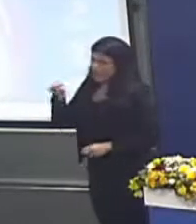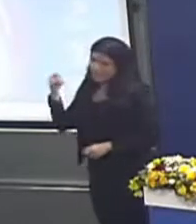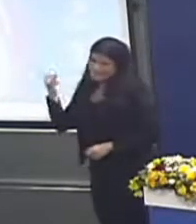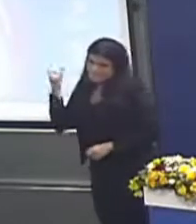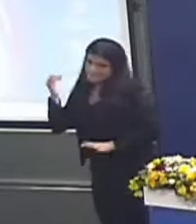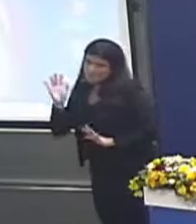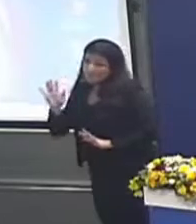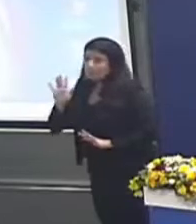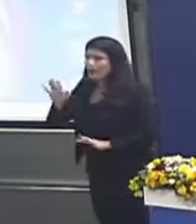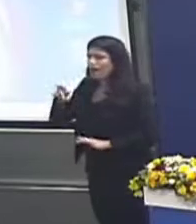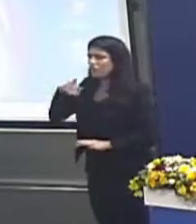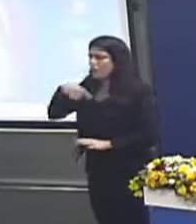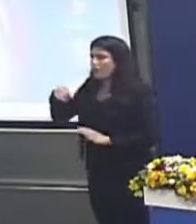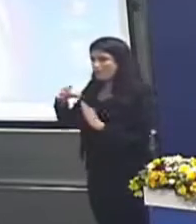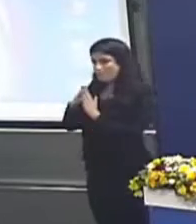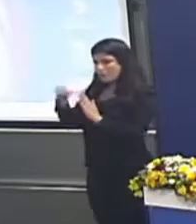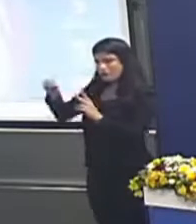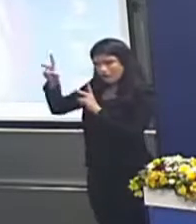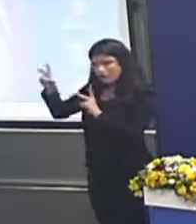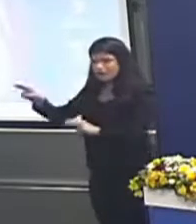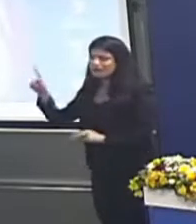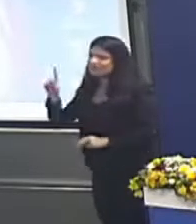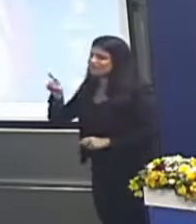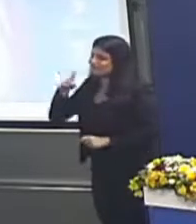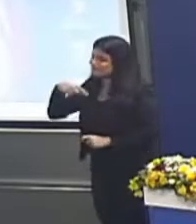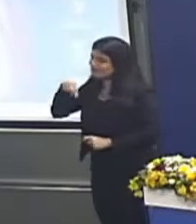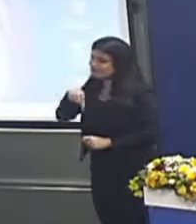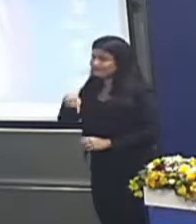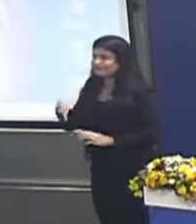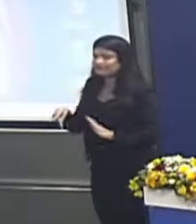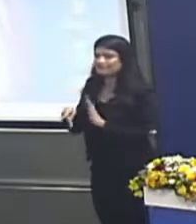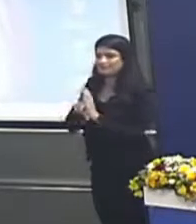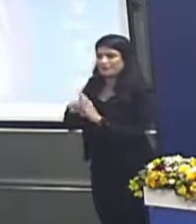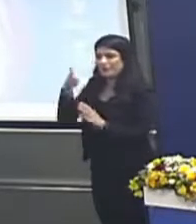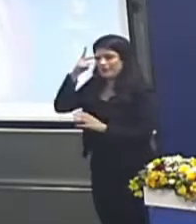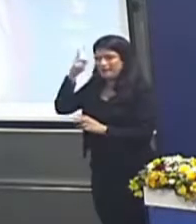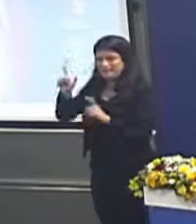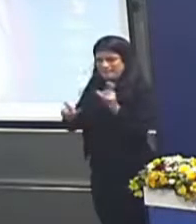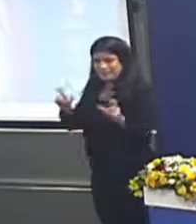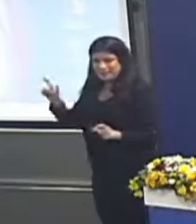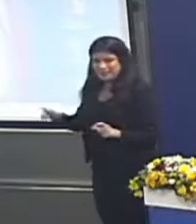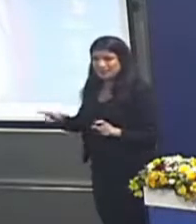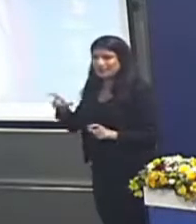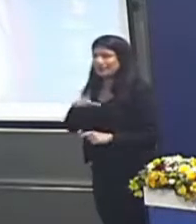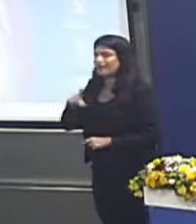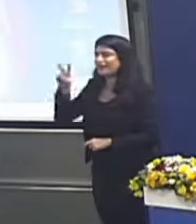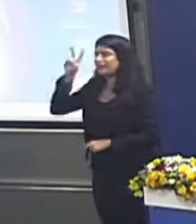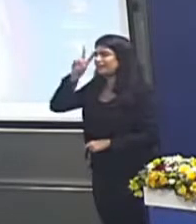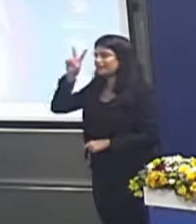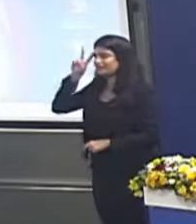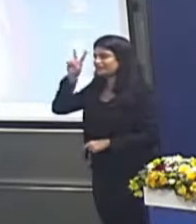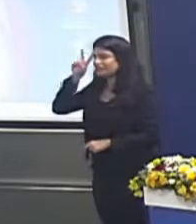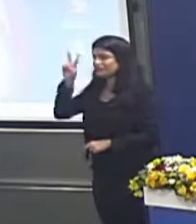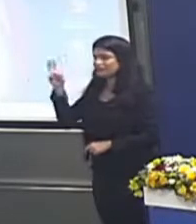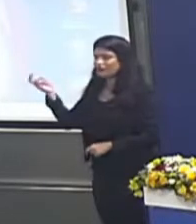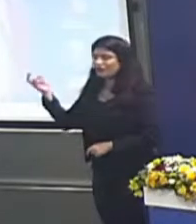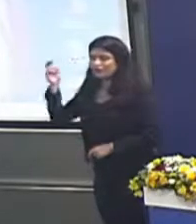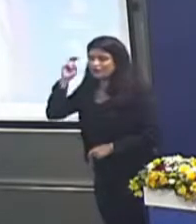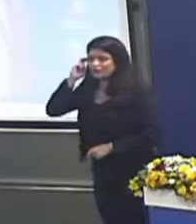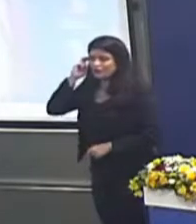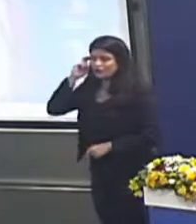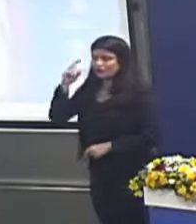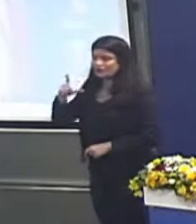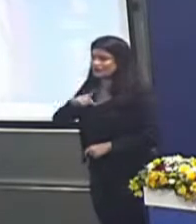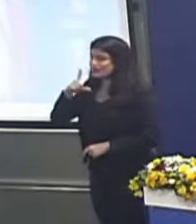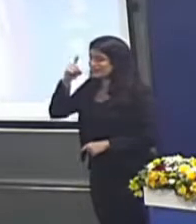importantes, mas sem levar em consideração que o nosso povo, que a nossa gente, tem uma história, tem uma cultura,